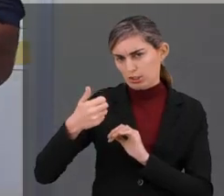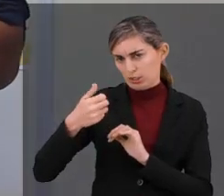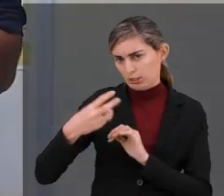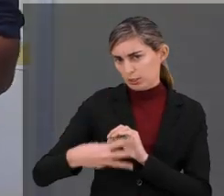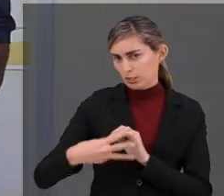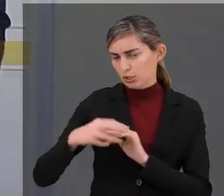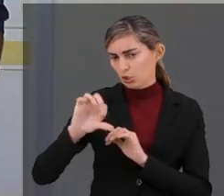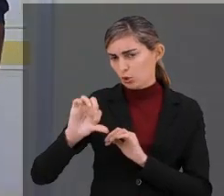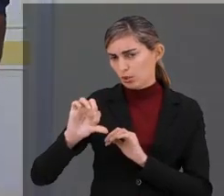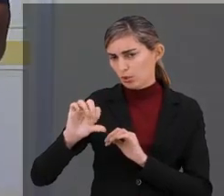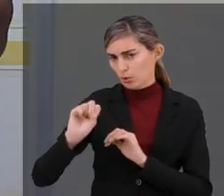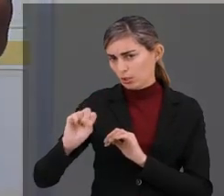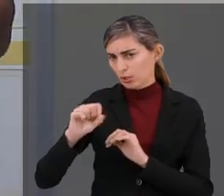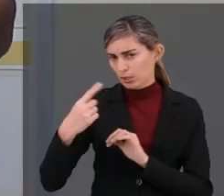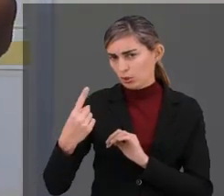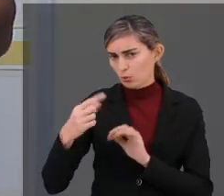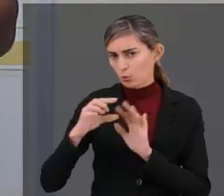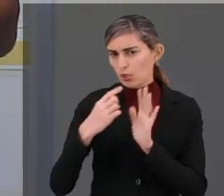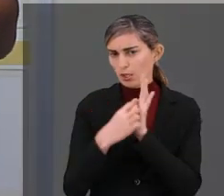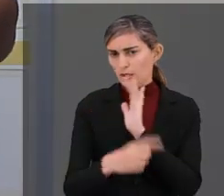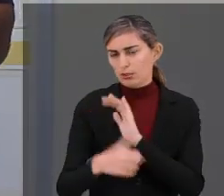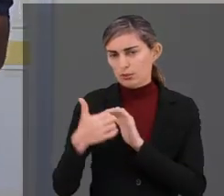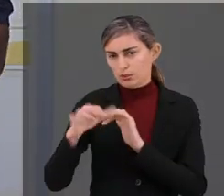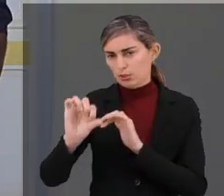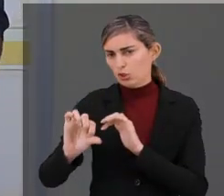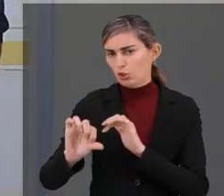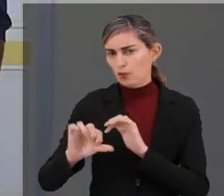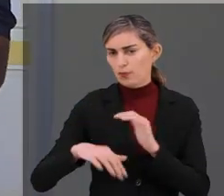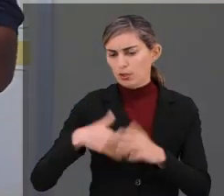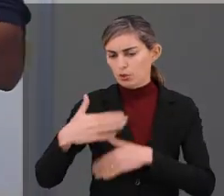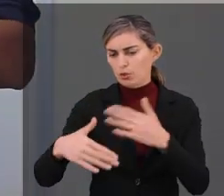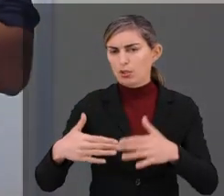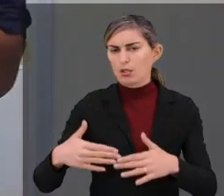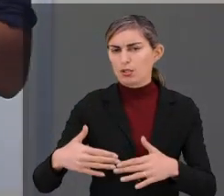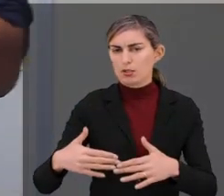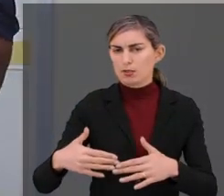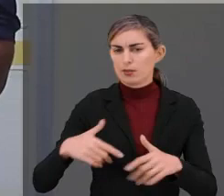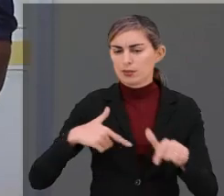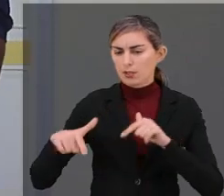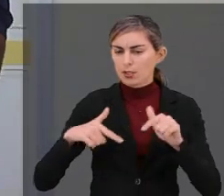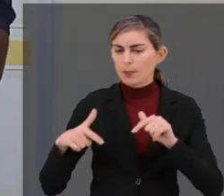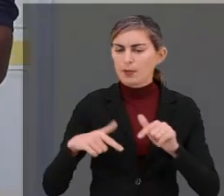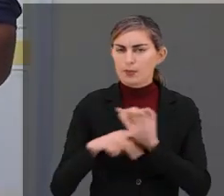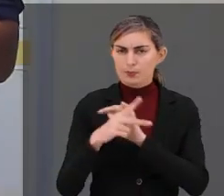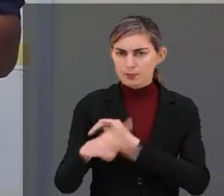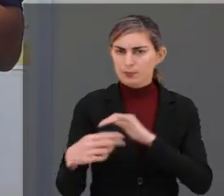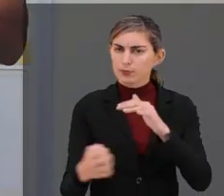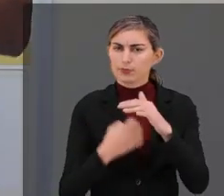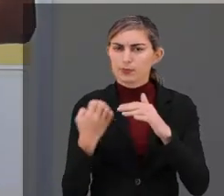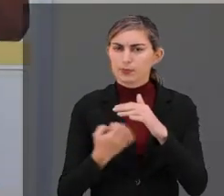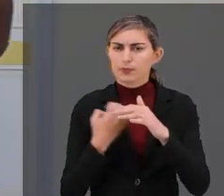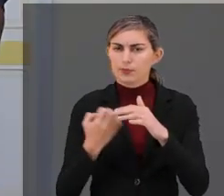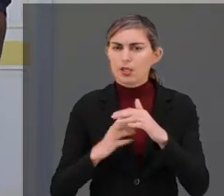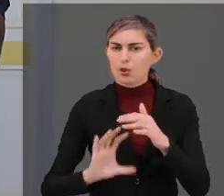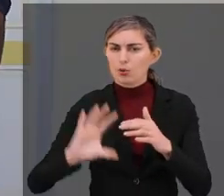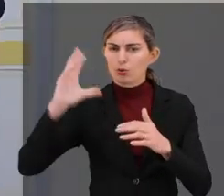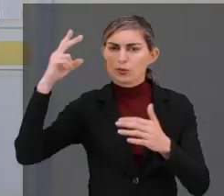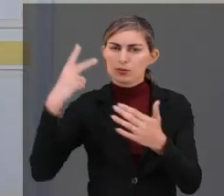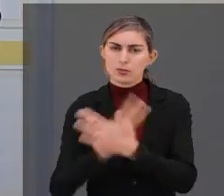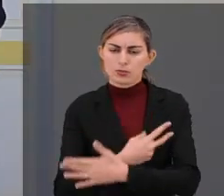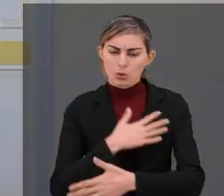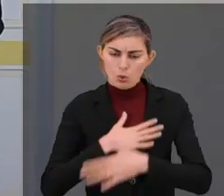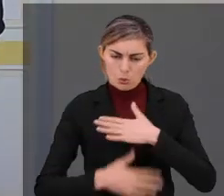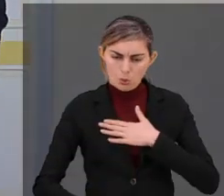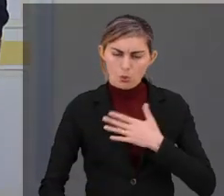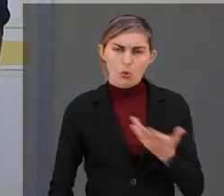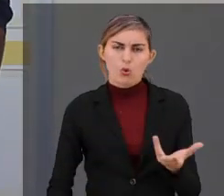artigo 19, que diz que é aquele que ocorre pelo exercício do trabalho a serviço da empresa, causando lesão corporal